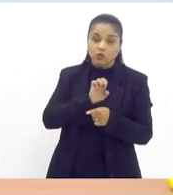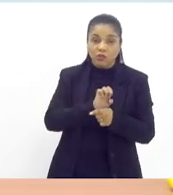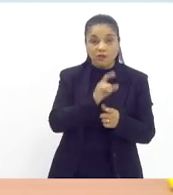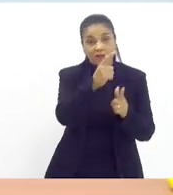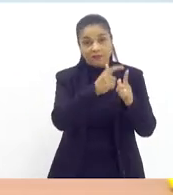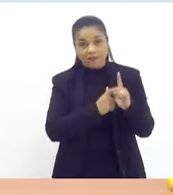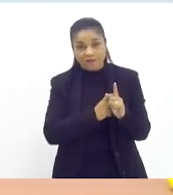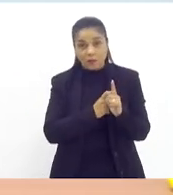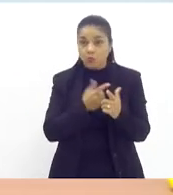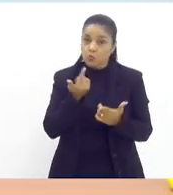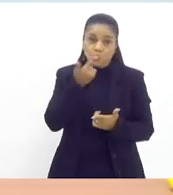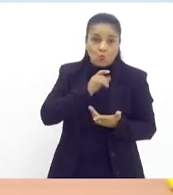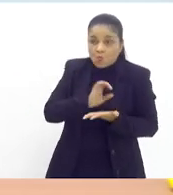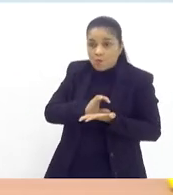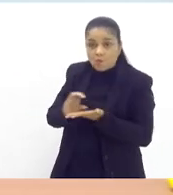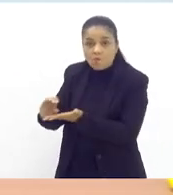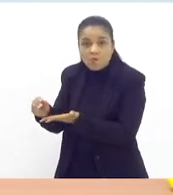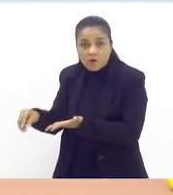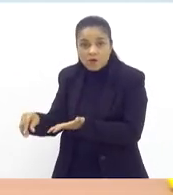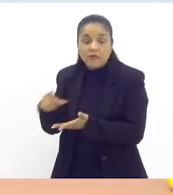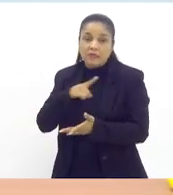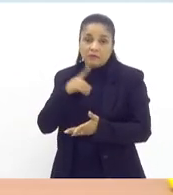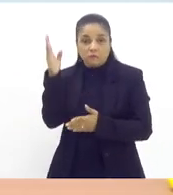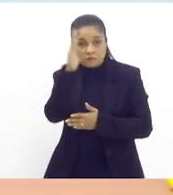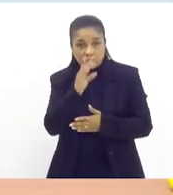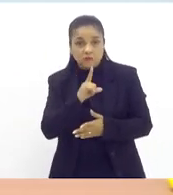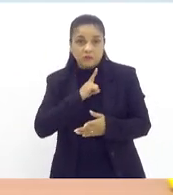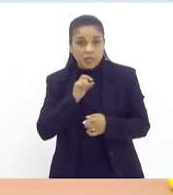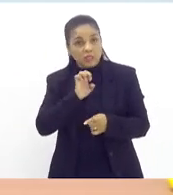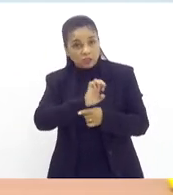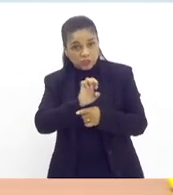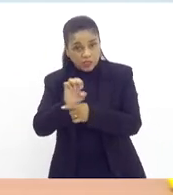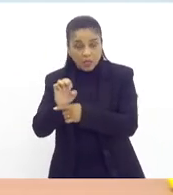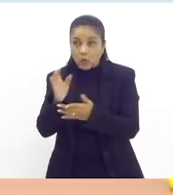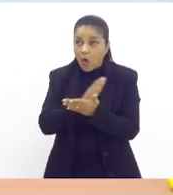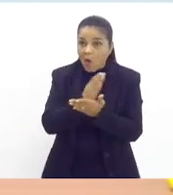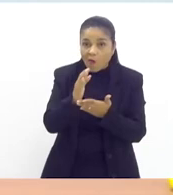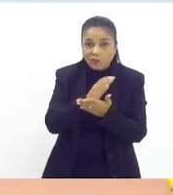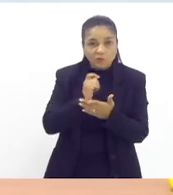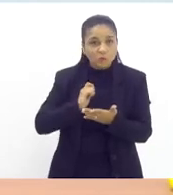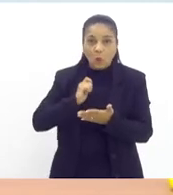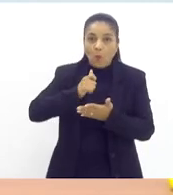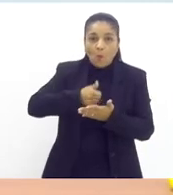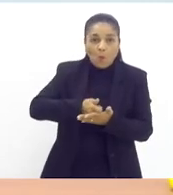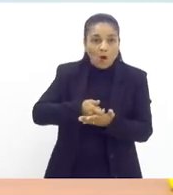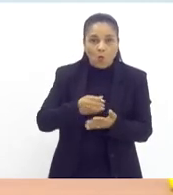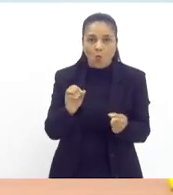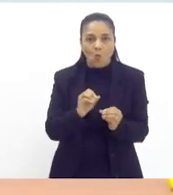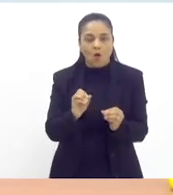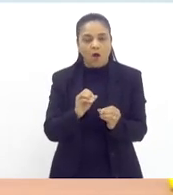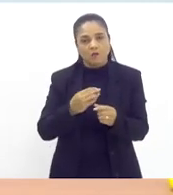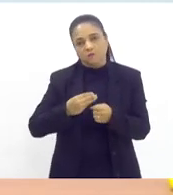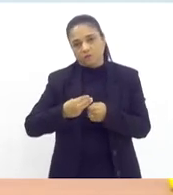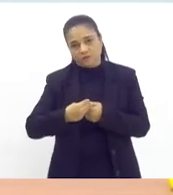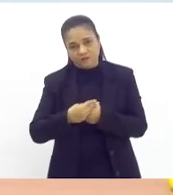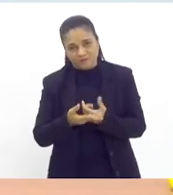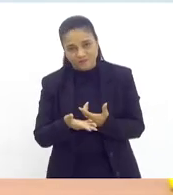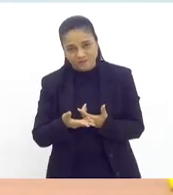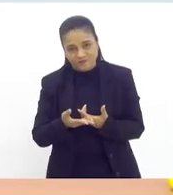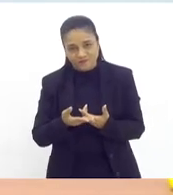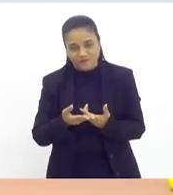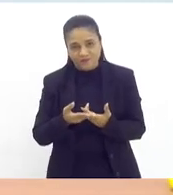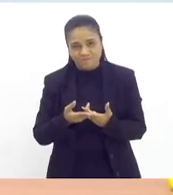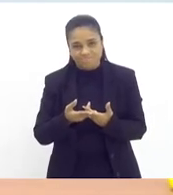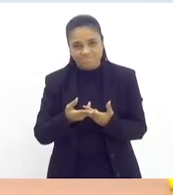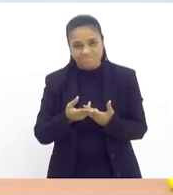recurso. Infelizmente, a gente tem no Brasil casos, inclusive, de estados que não pagaram, se não transferiram sequer a cota parte dos municípios, quando apertou o